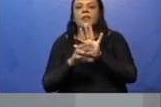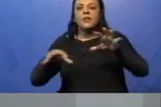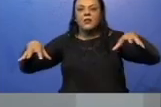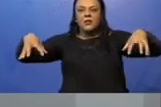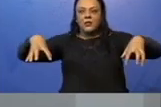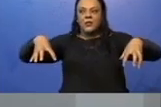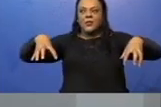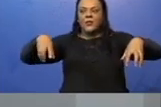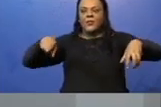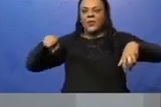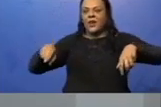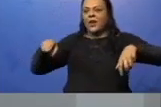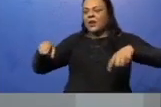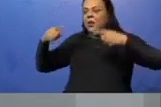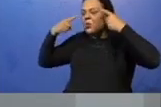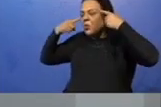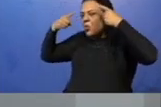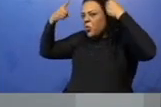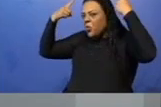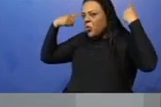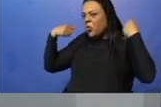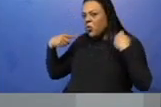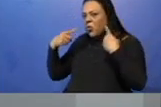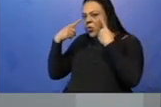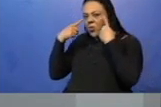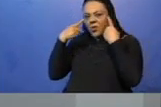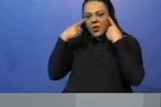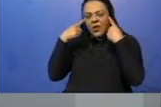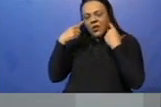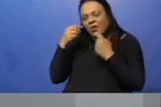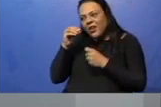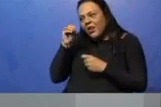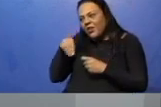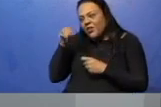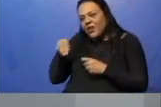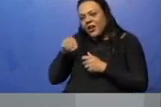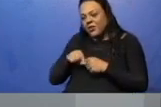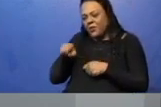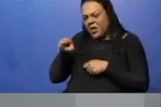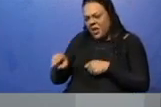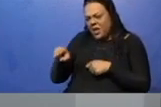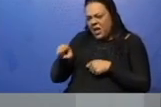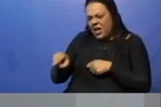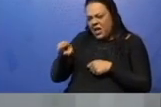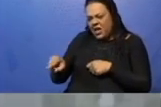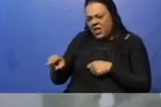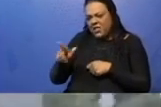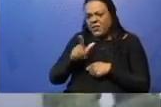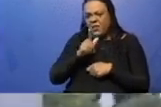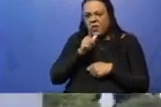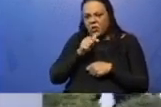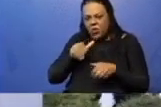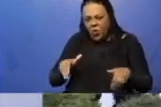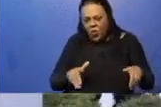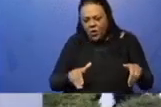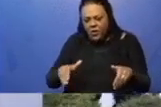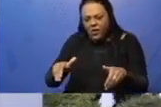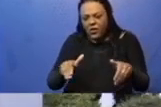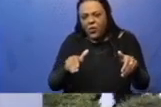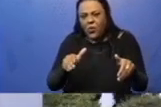Aqui a imagem do cordeirinho, frágil. Então, um cordeiro estava bebendo água num